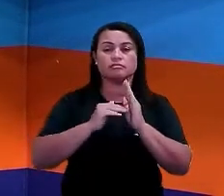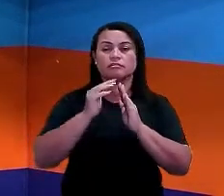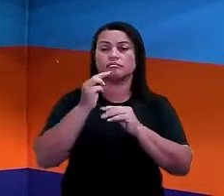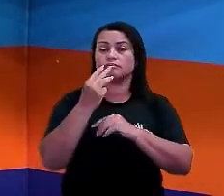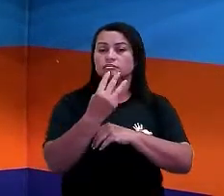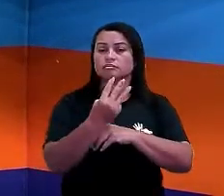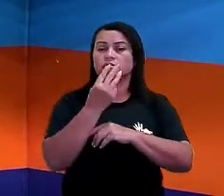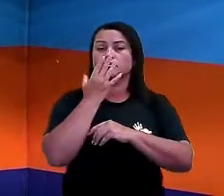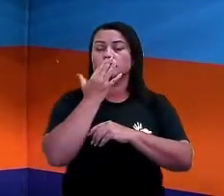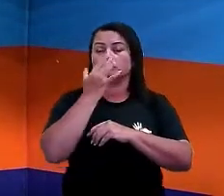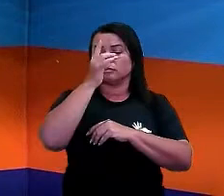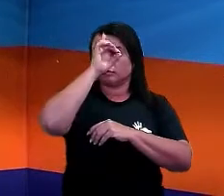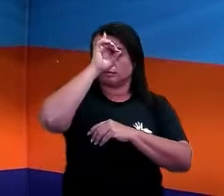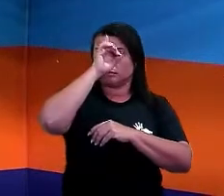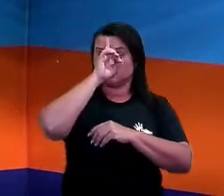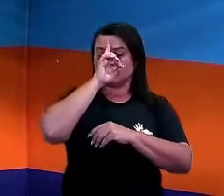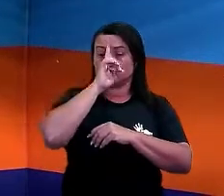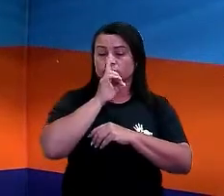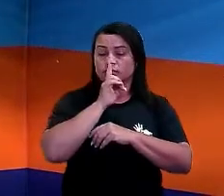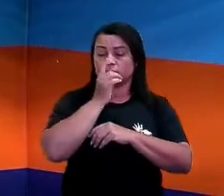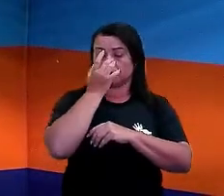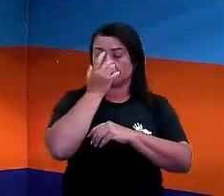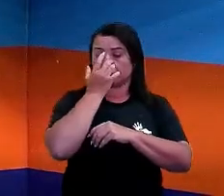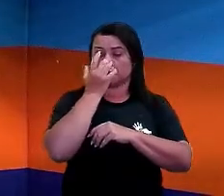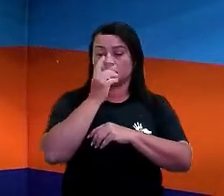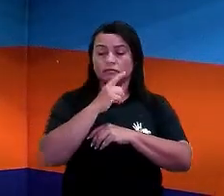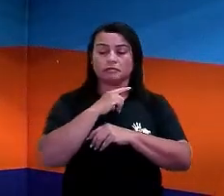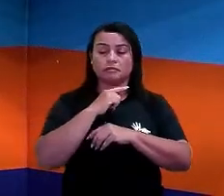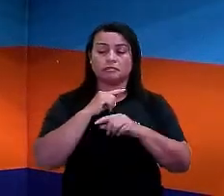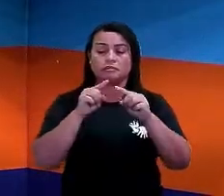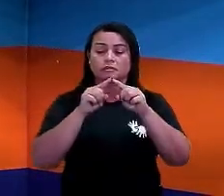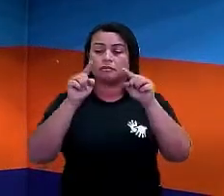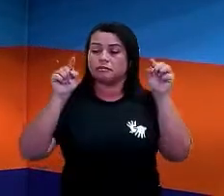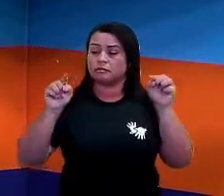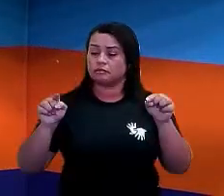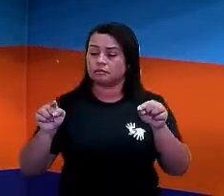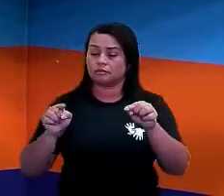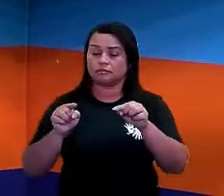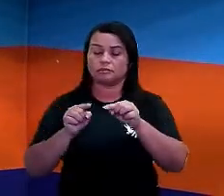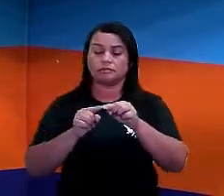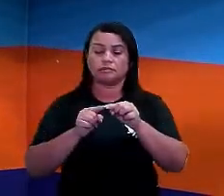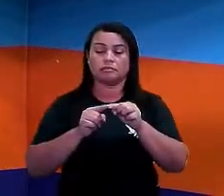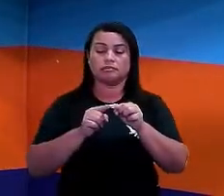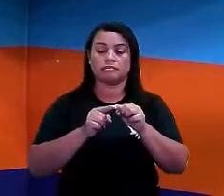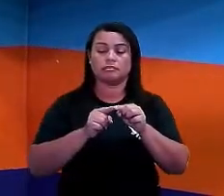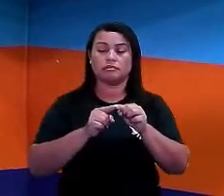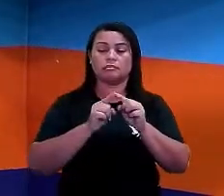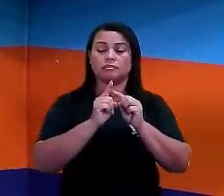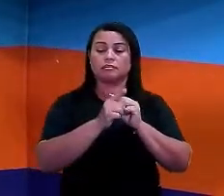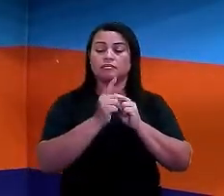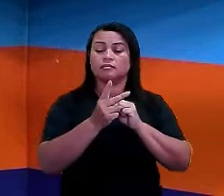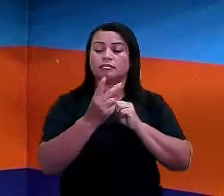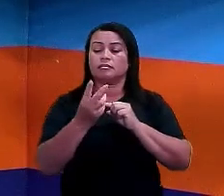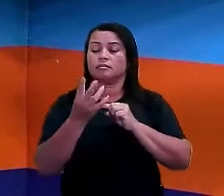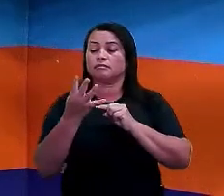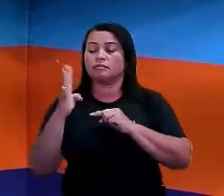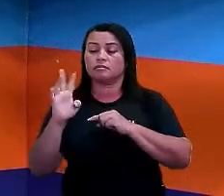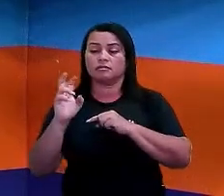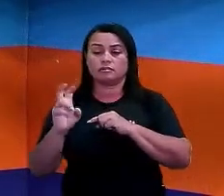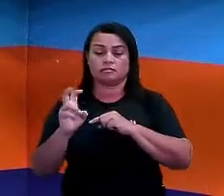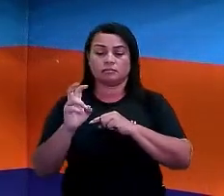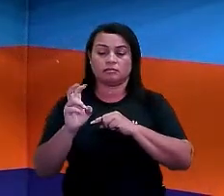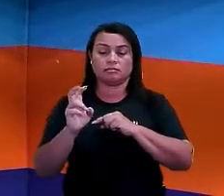partes de amarelo, tá? Eu tenho o retângulo, desse retângulo eu dividi em 5 partes, das